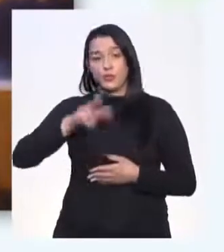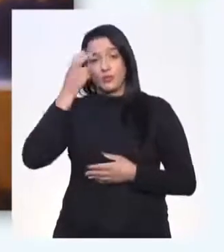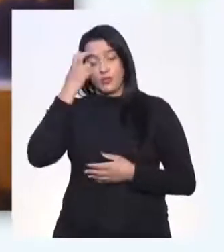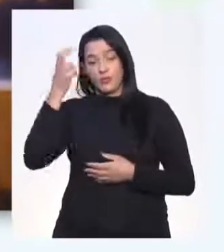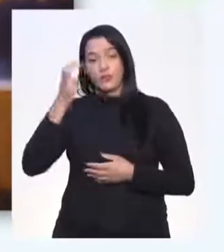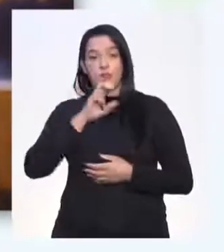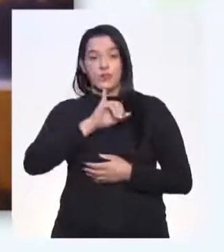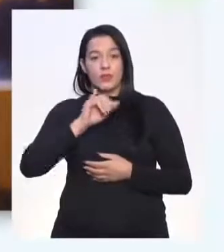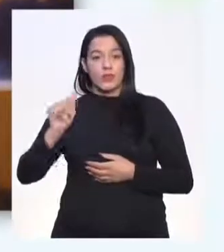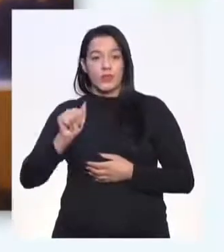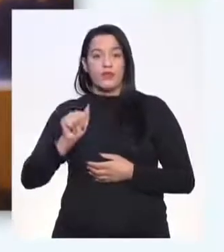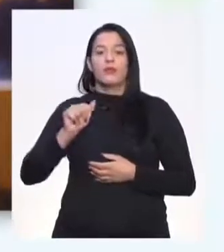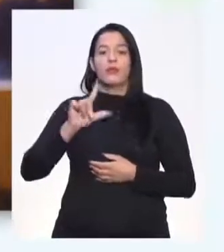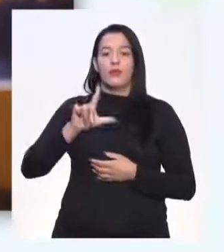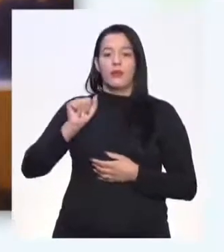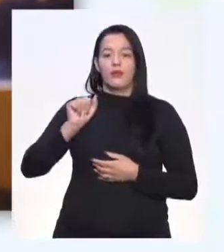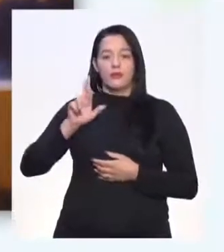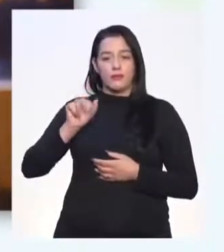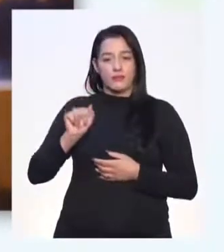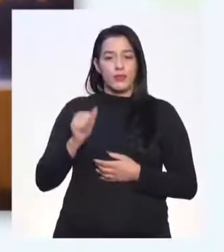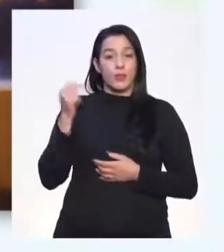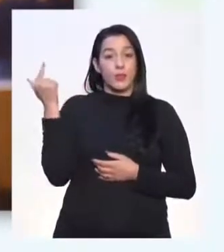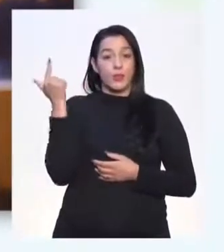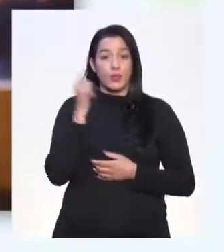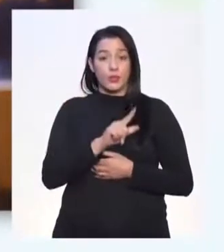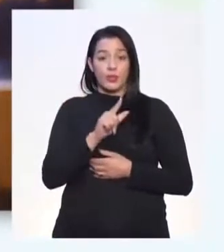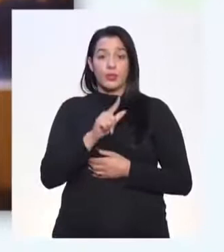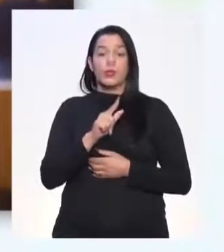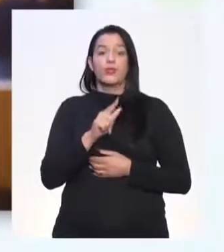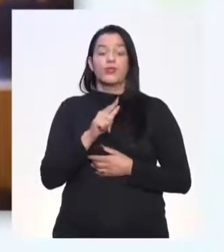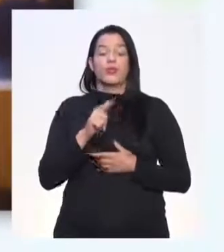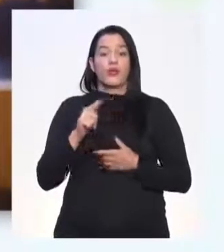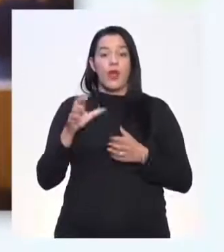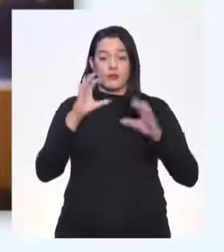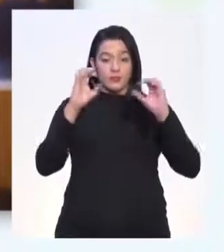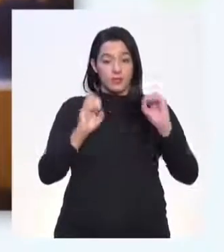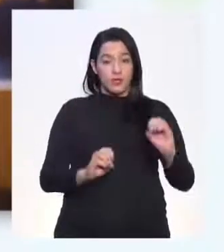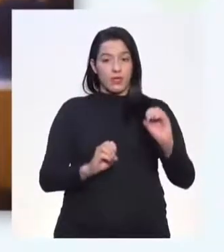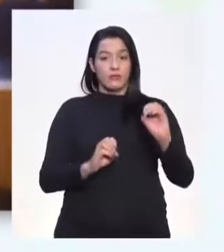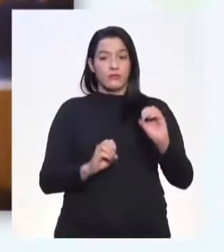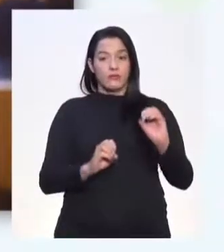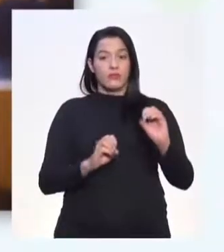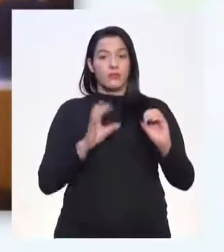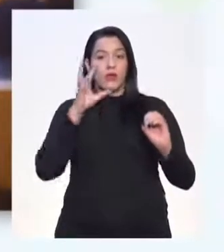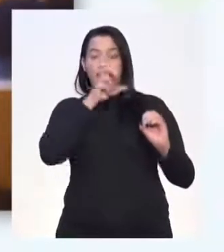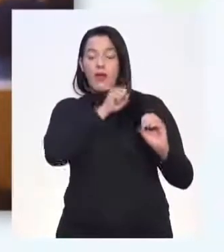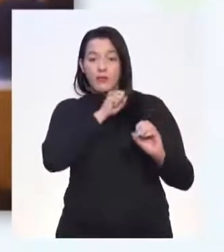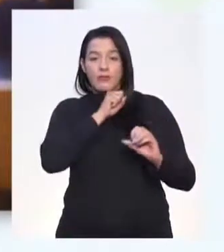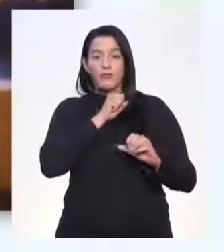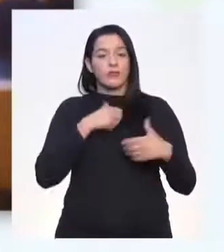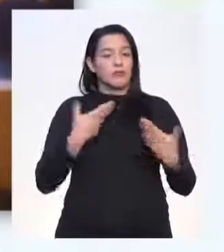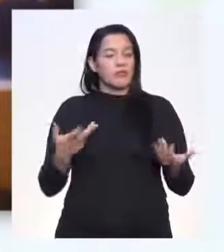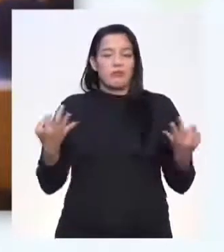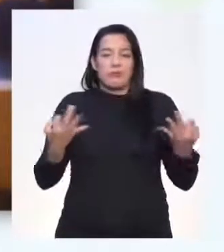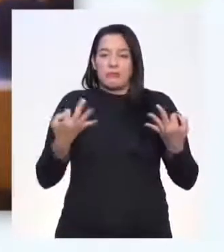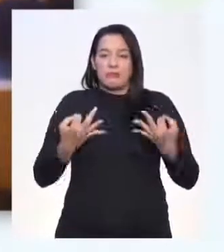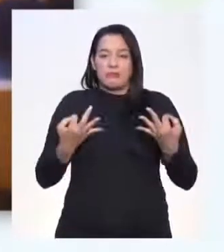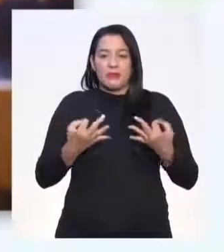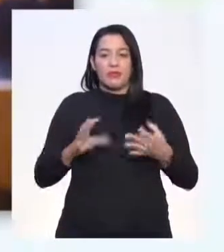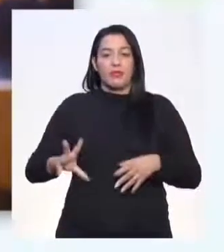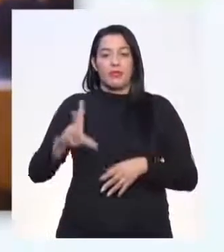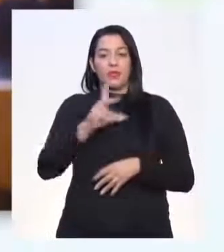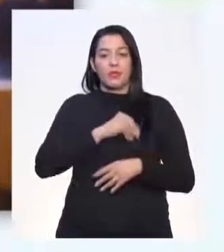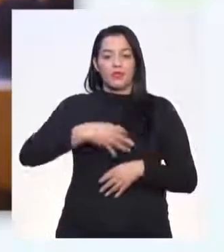robô Laura, nós conseguirmos que isso seja conduzido a zero por um atendimento preditivo, está perfeitamente